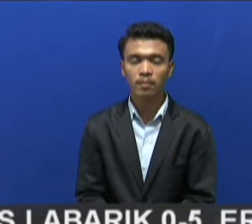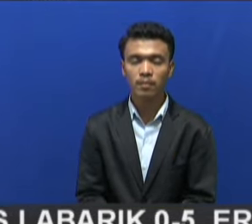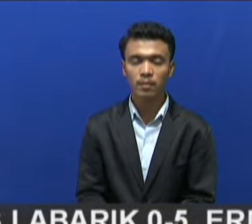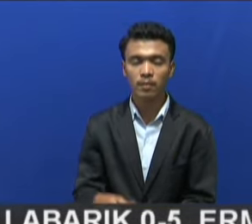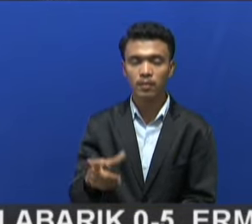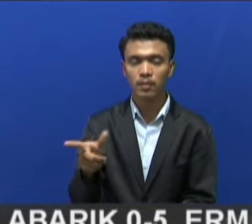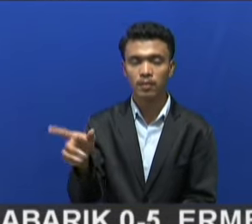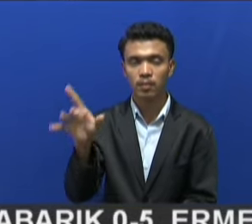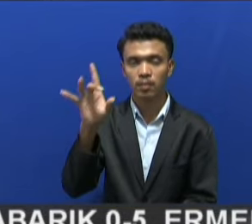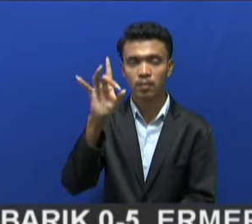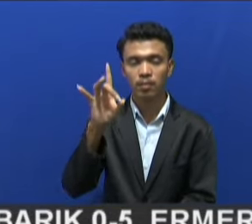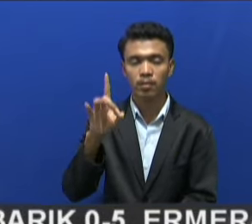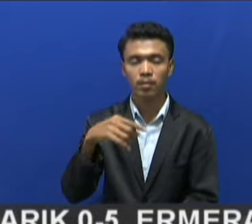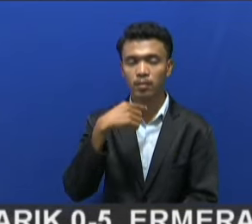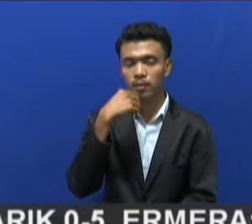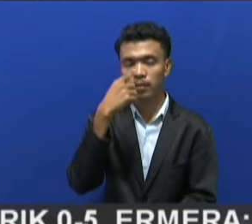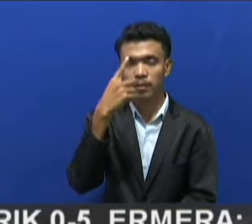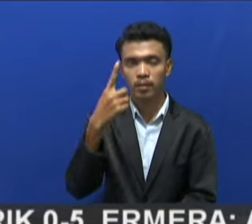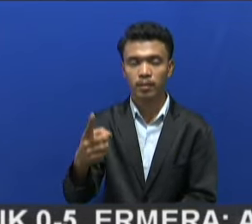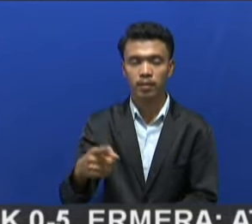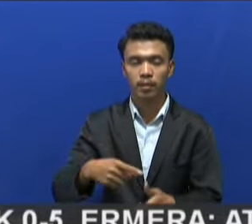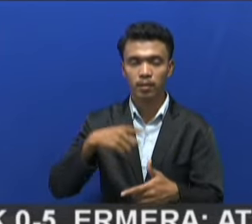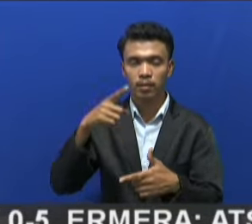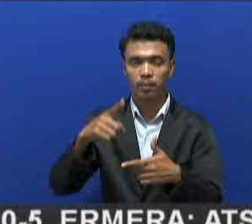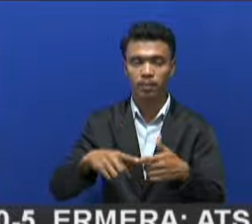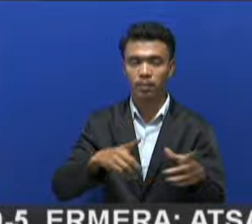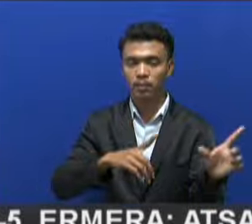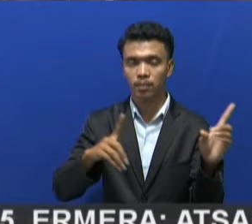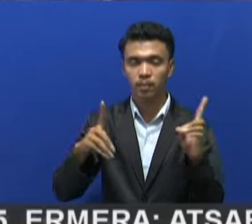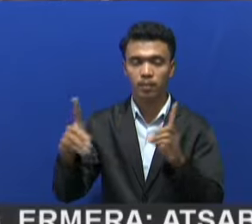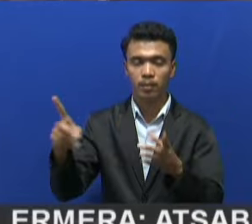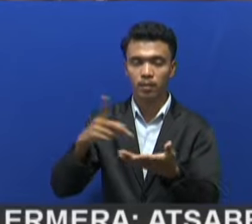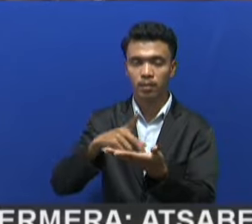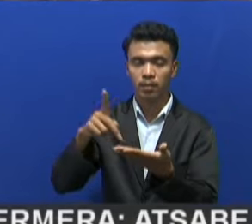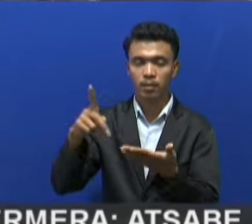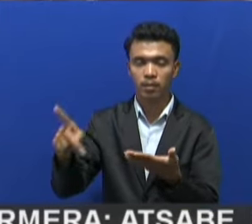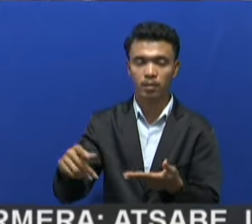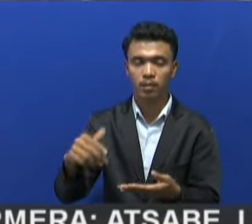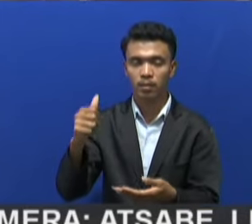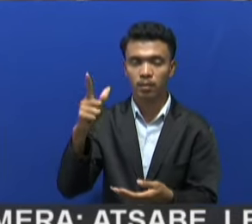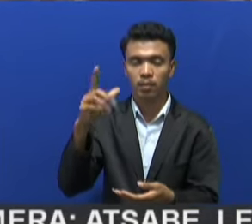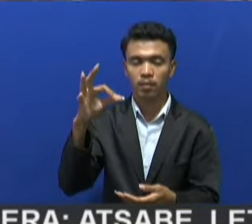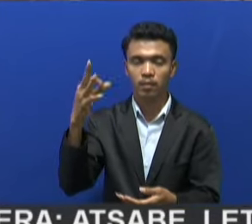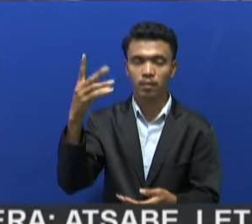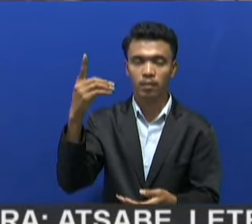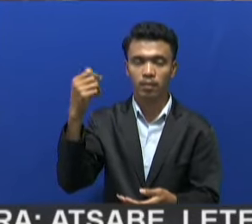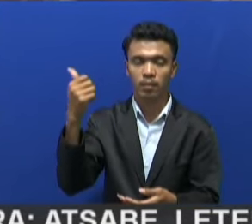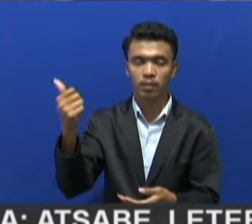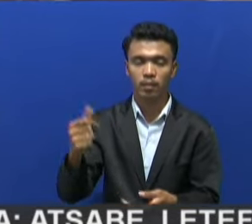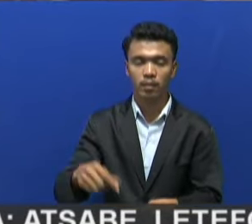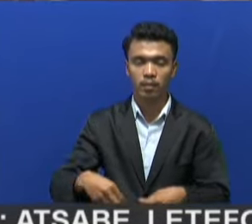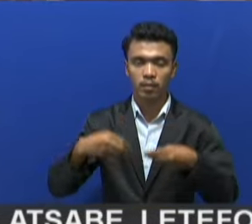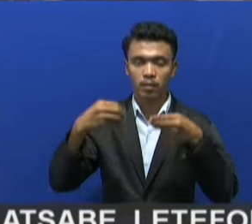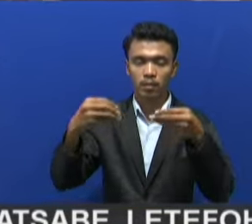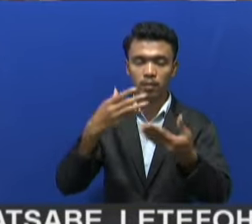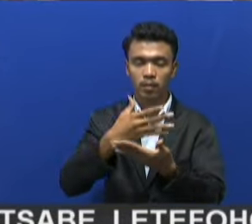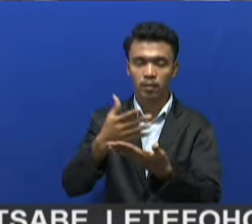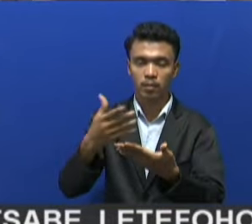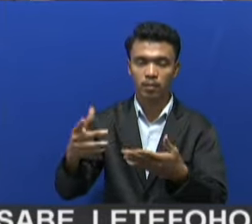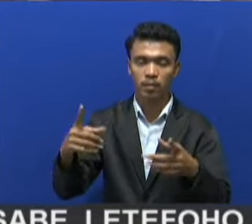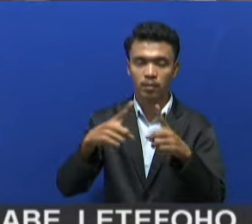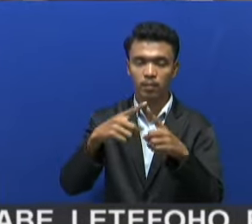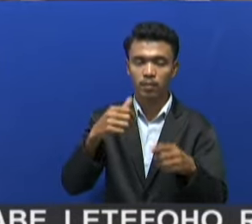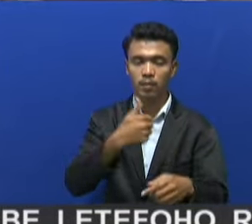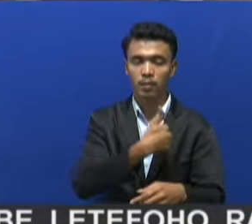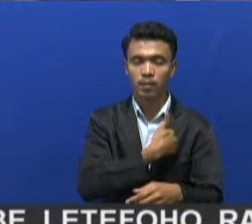128 caixas. Me afirma, a foi aplica multa. Parte Alfândega entrega falsa sangue da Kneba Nain, onde continua o